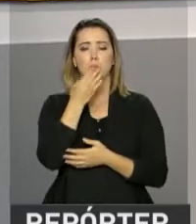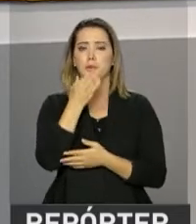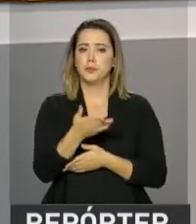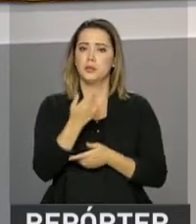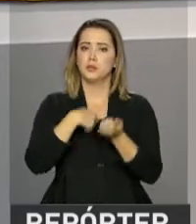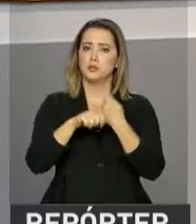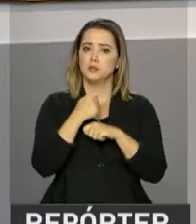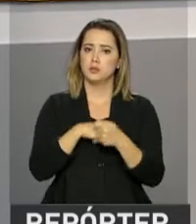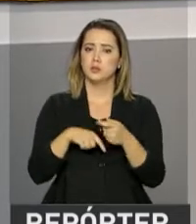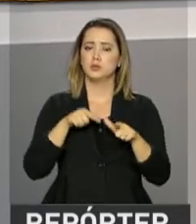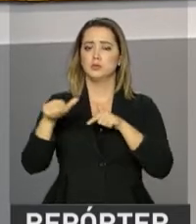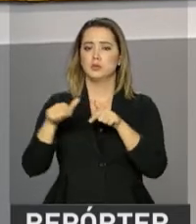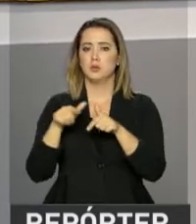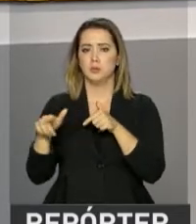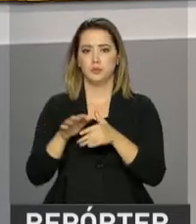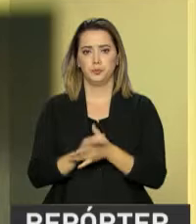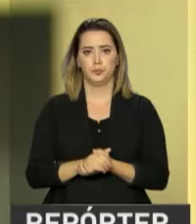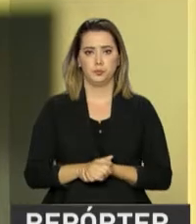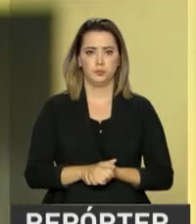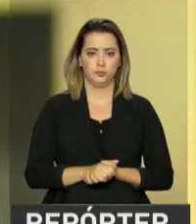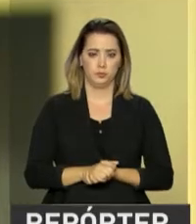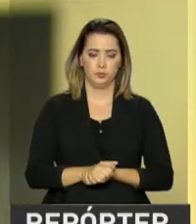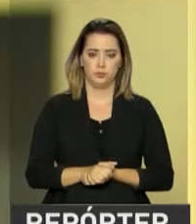e para os trabalhadores